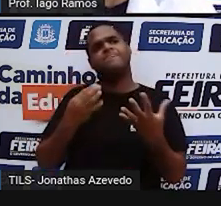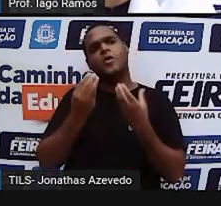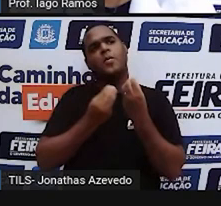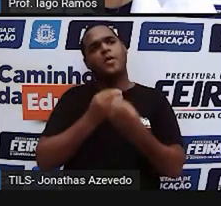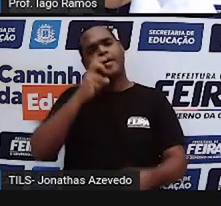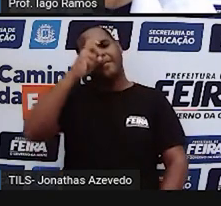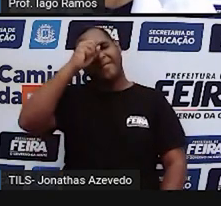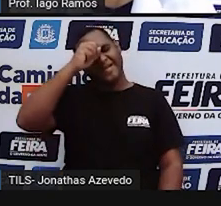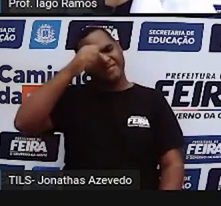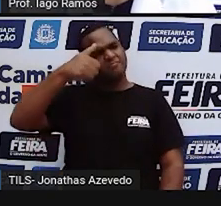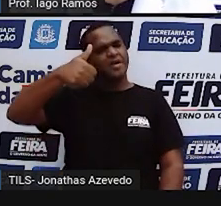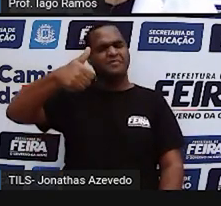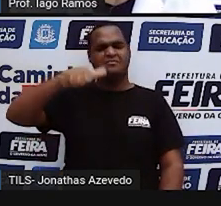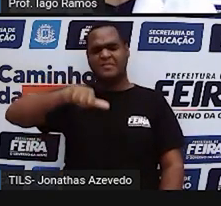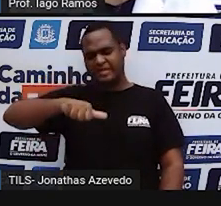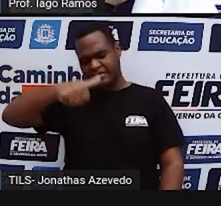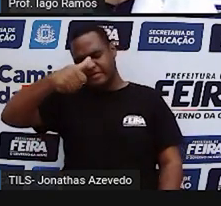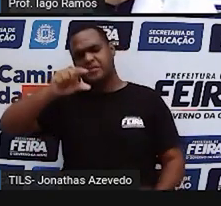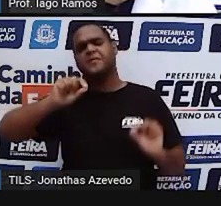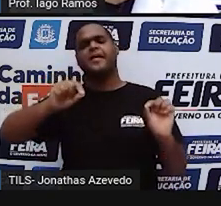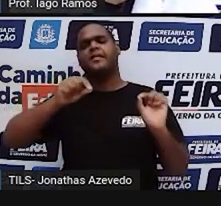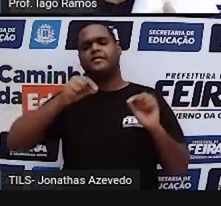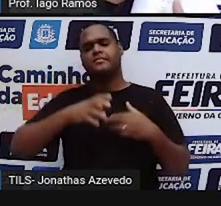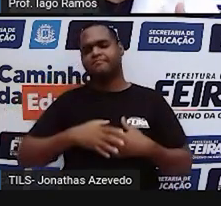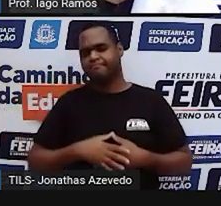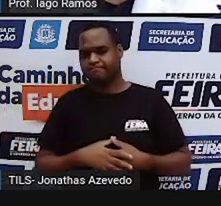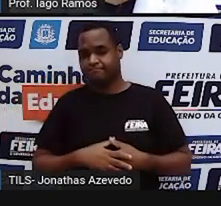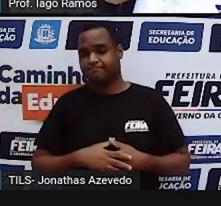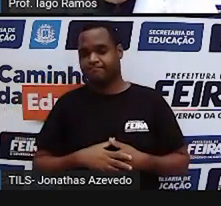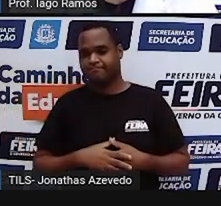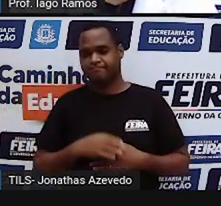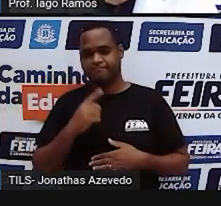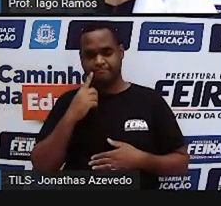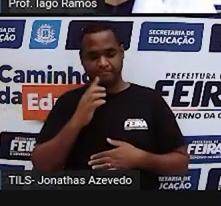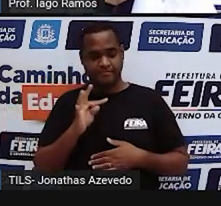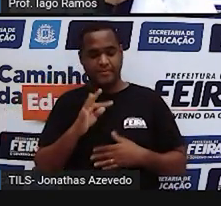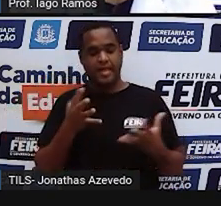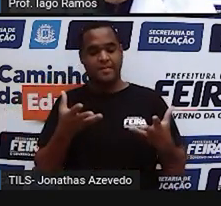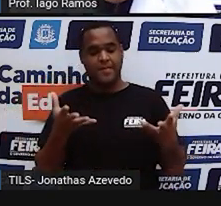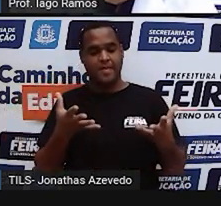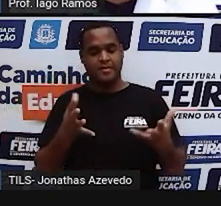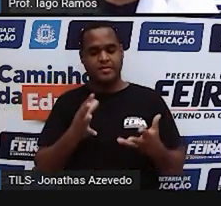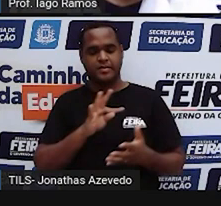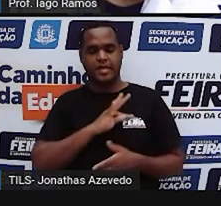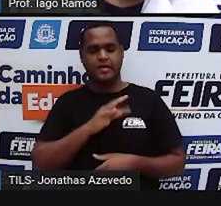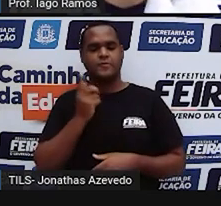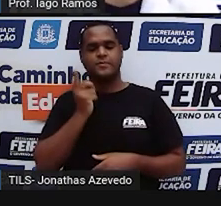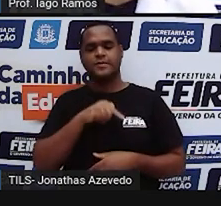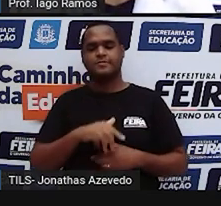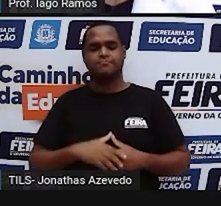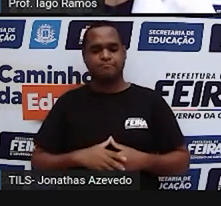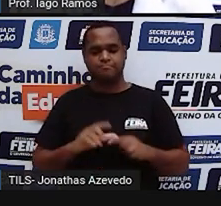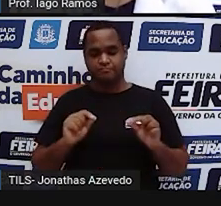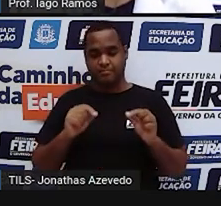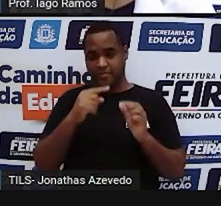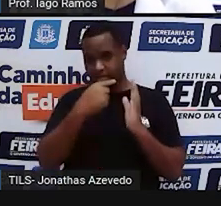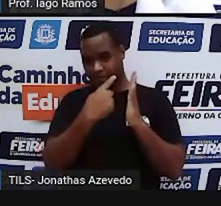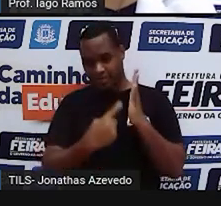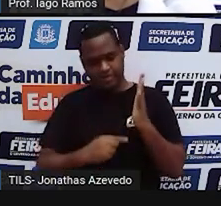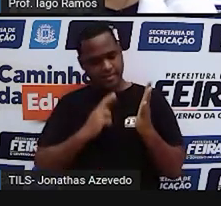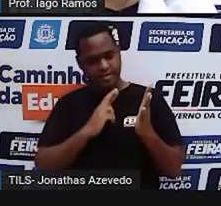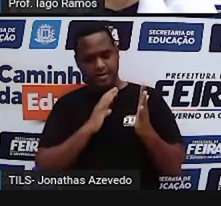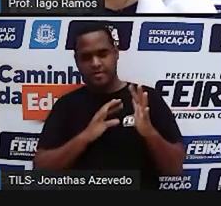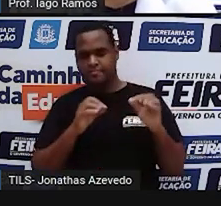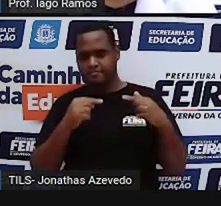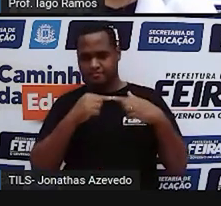que é que você aprendeu nessa aula então qual é a técnica que eu vou usar com você em seu caderno você escreve